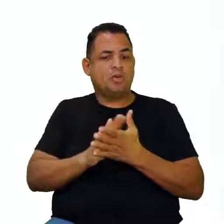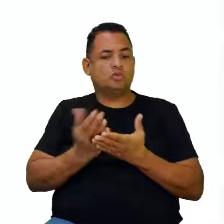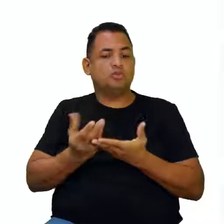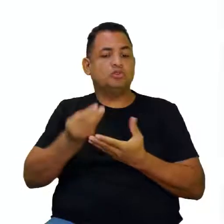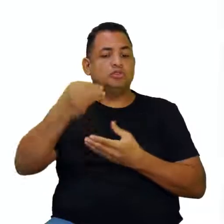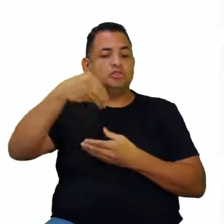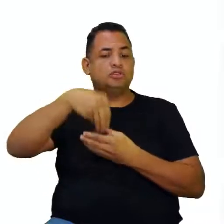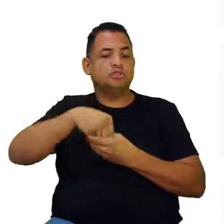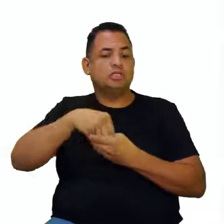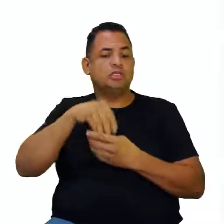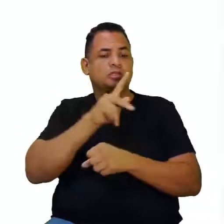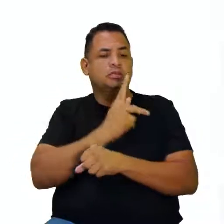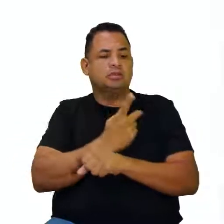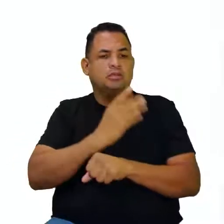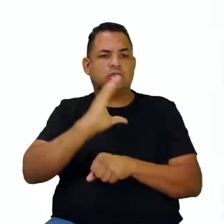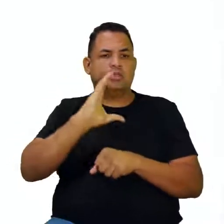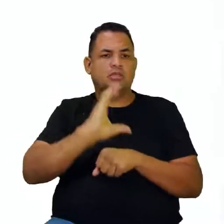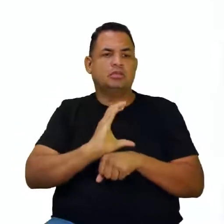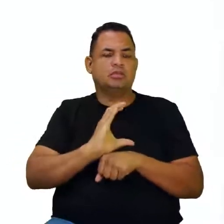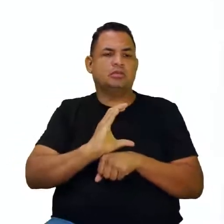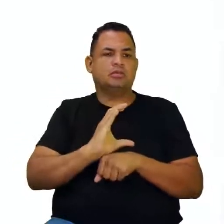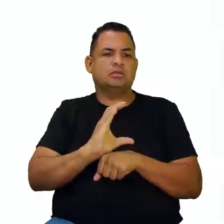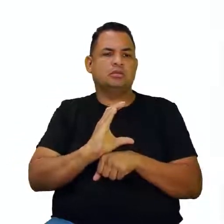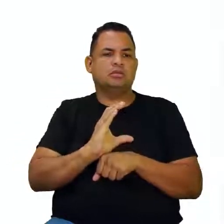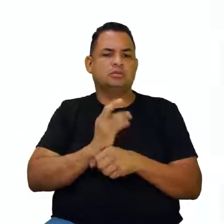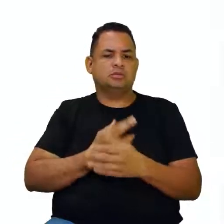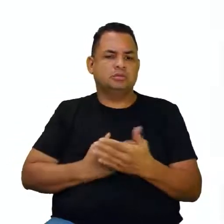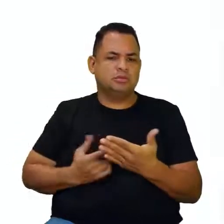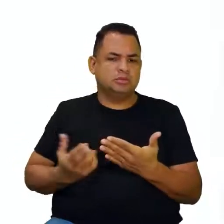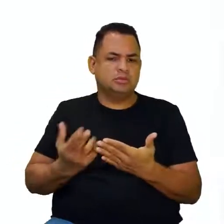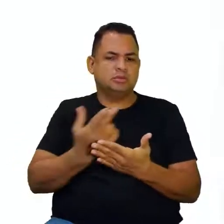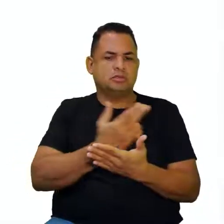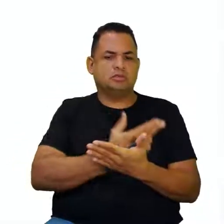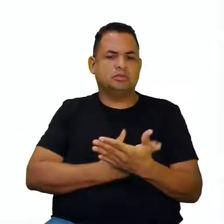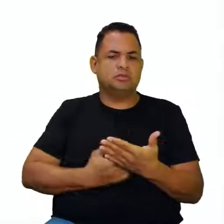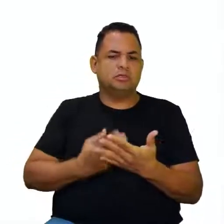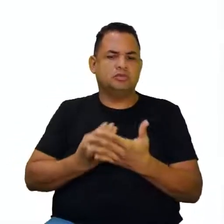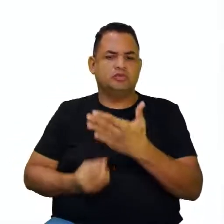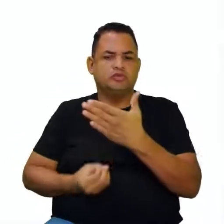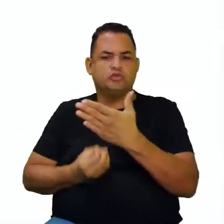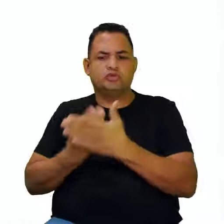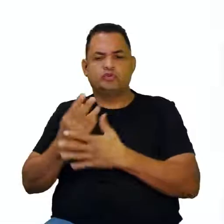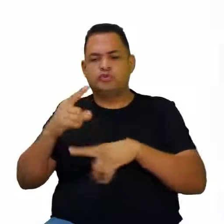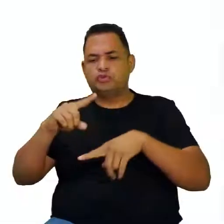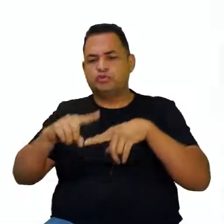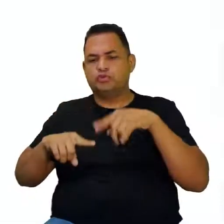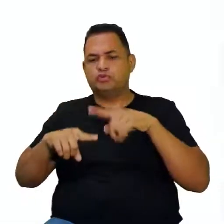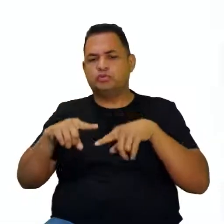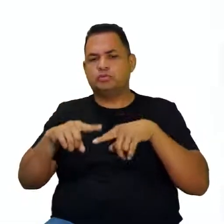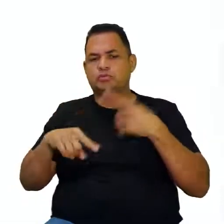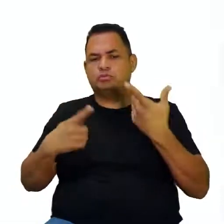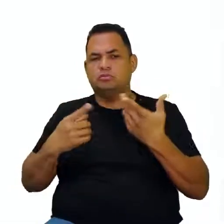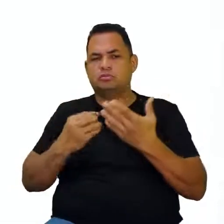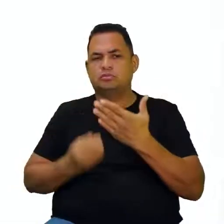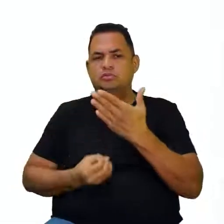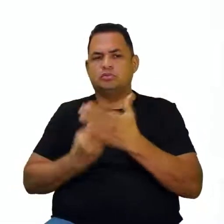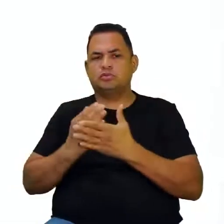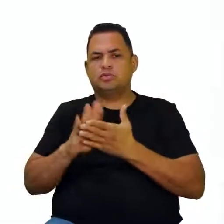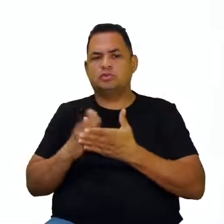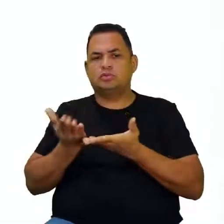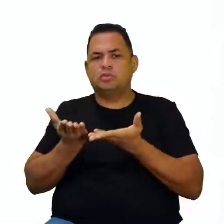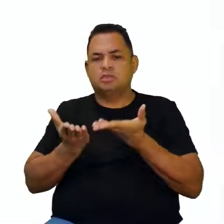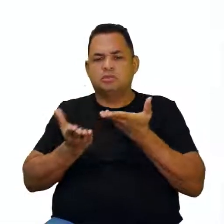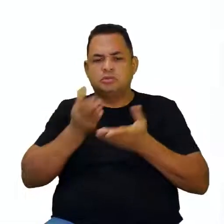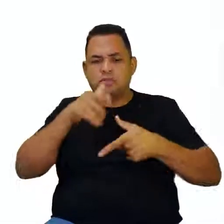de hidrocarbonetos. E vários derivados deles são obtidos a partir do seu